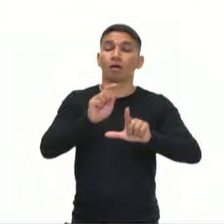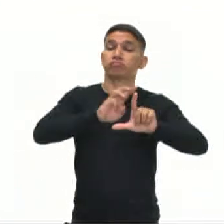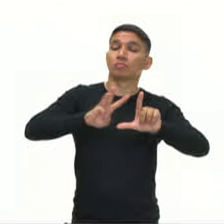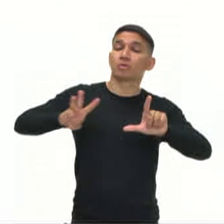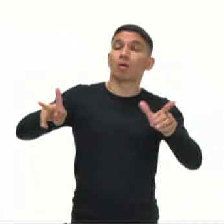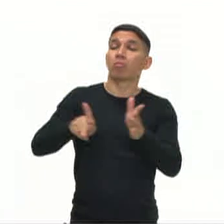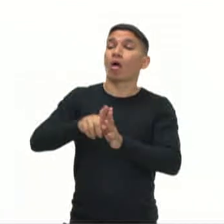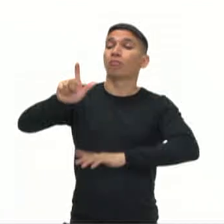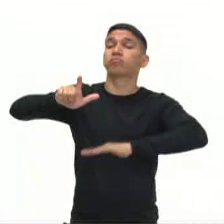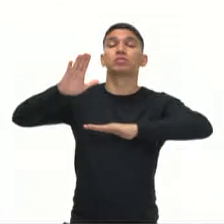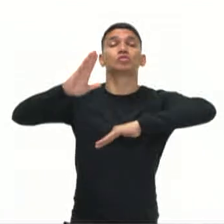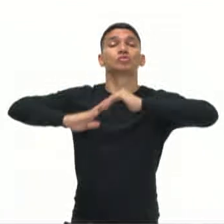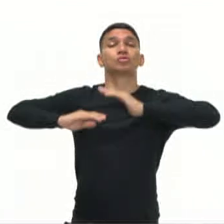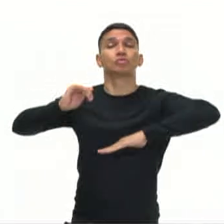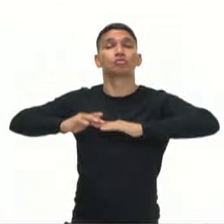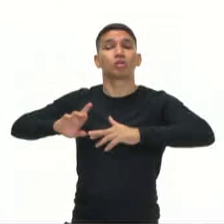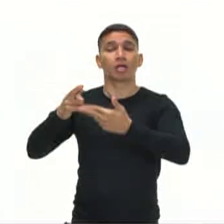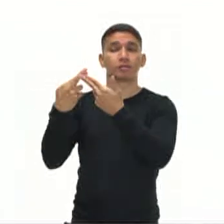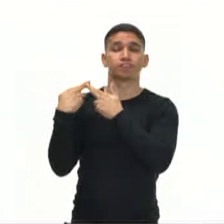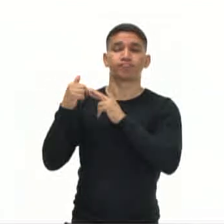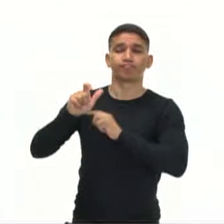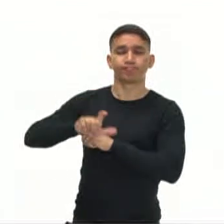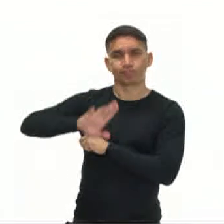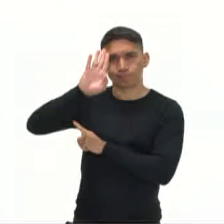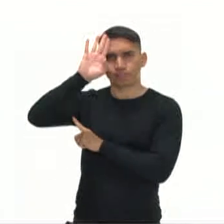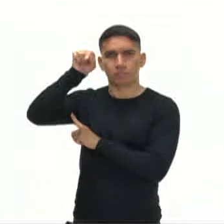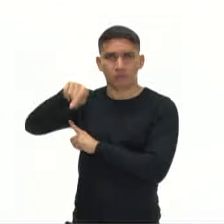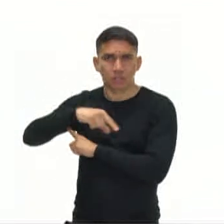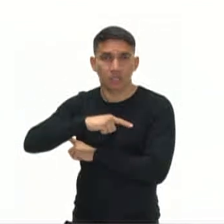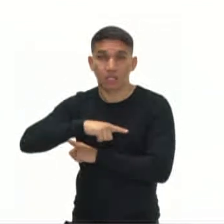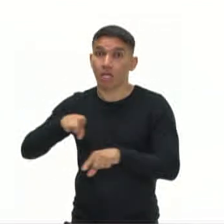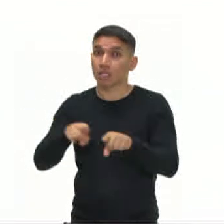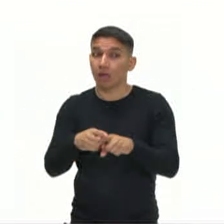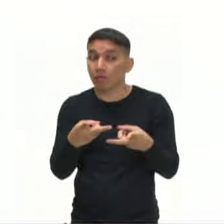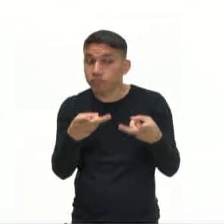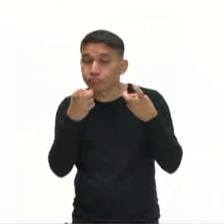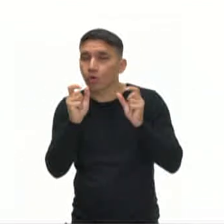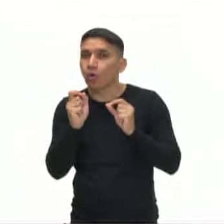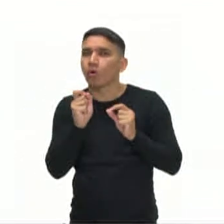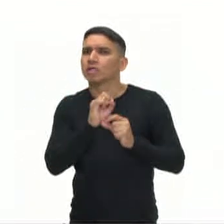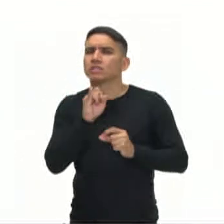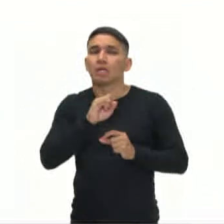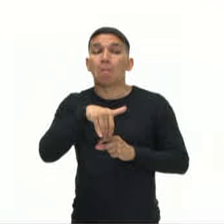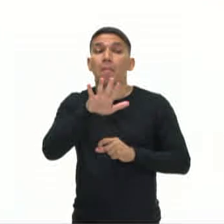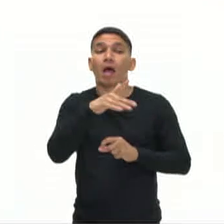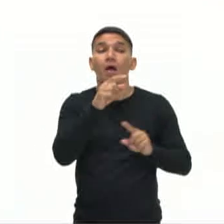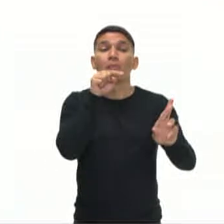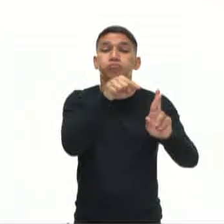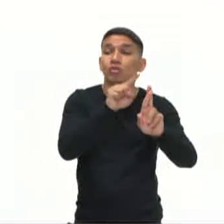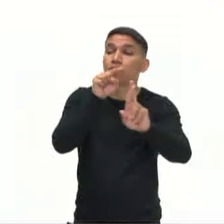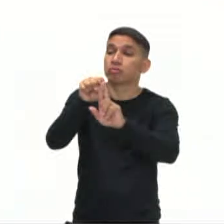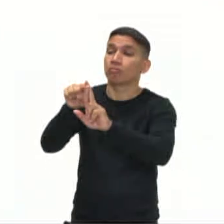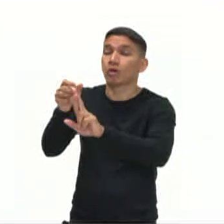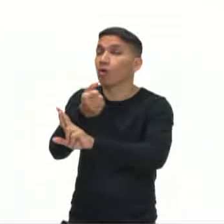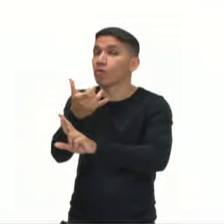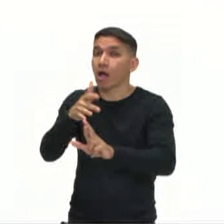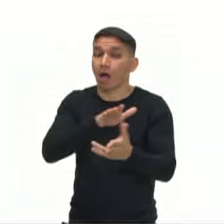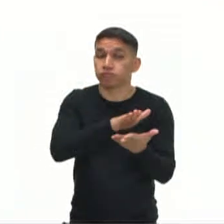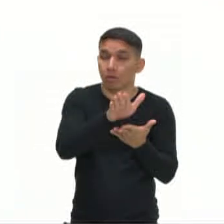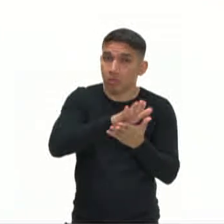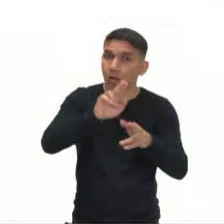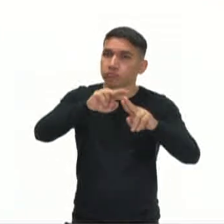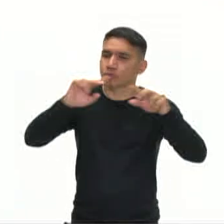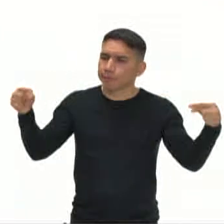é importante pesquisar se mais de uma fonte publicou a notícia. Isso denota maior credibilidade à